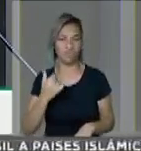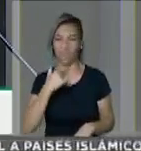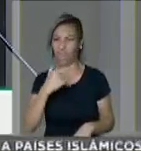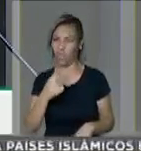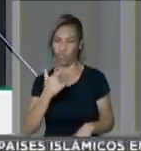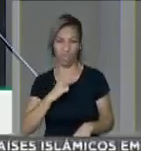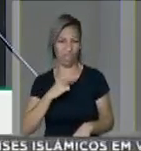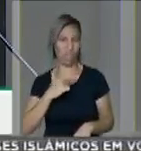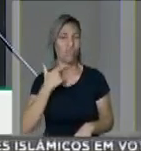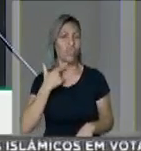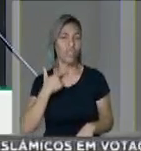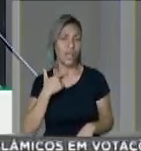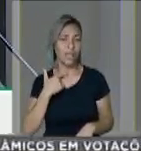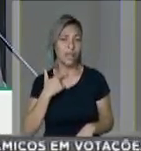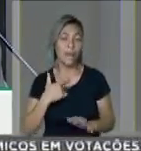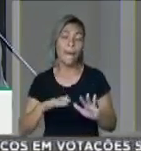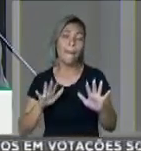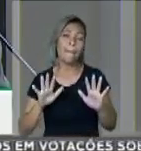indesejável, mas era